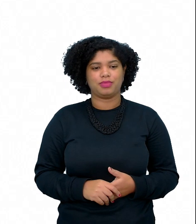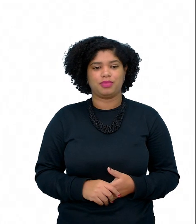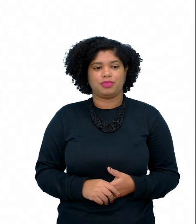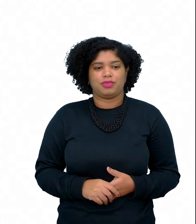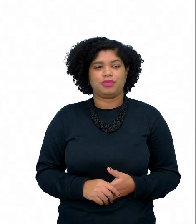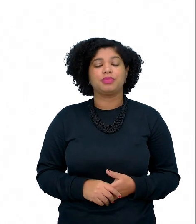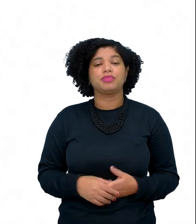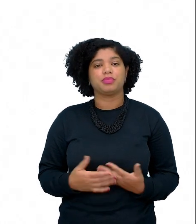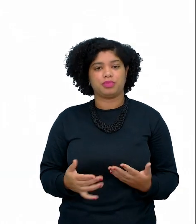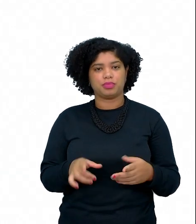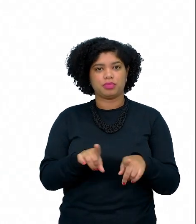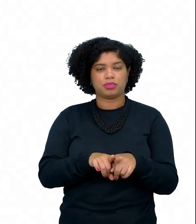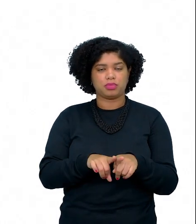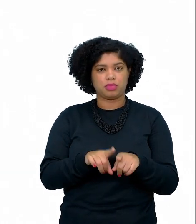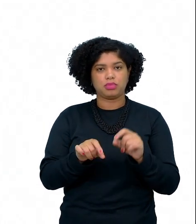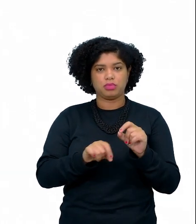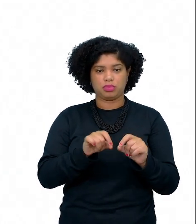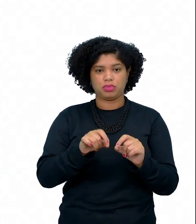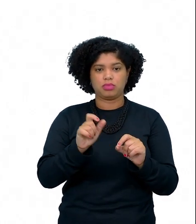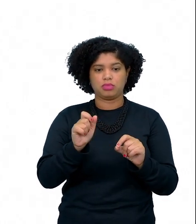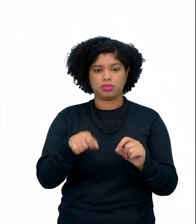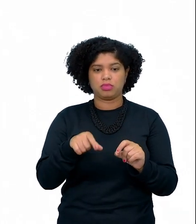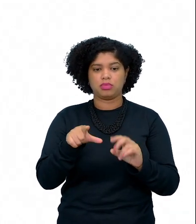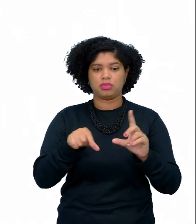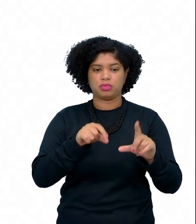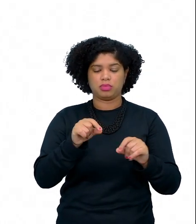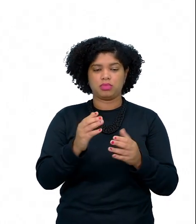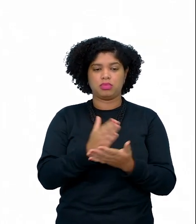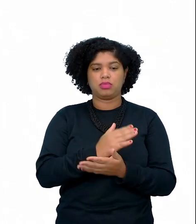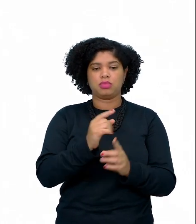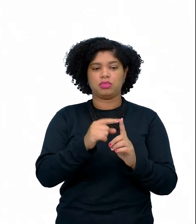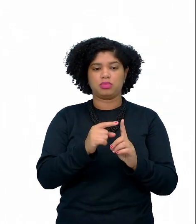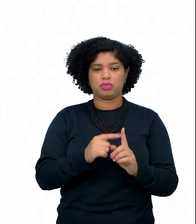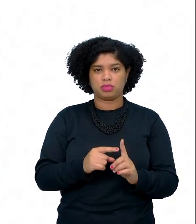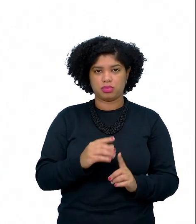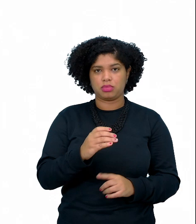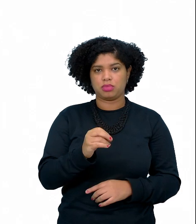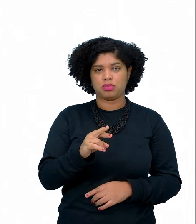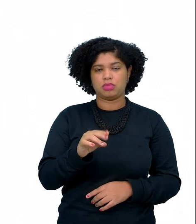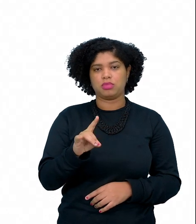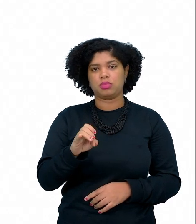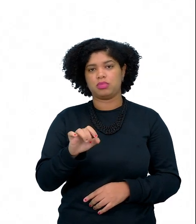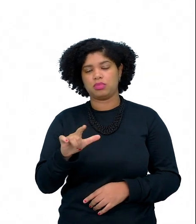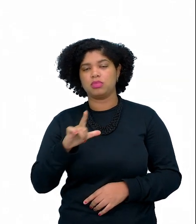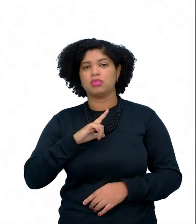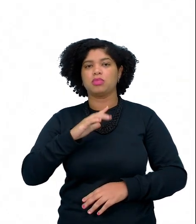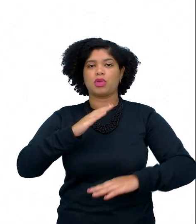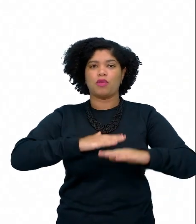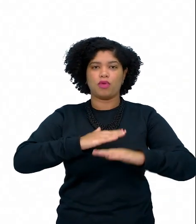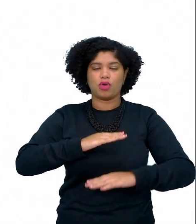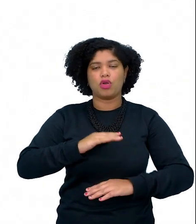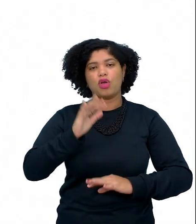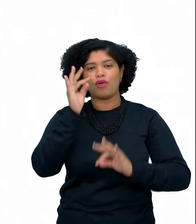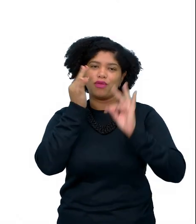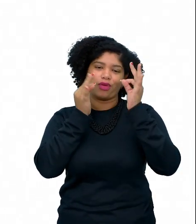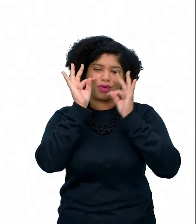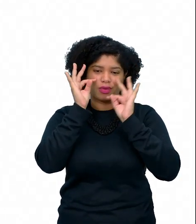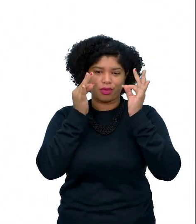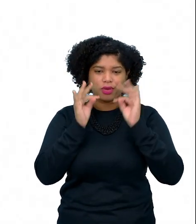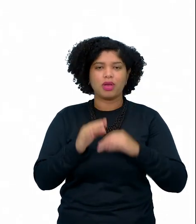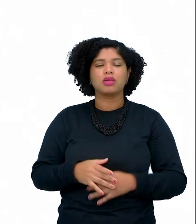Orientar, então, também, né, para a seleção de tipos de cordel. Então, temos o folclore, contos de